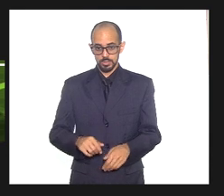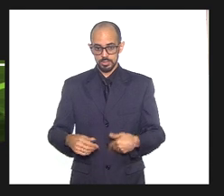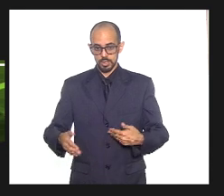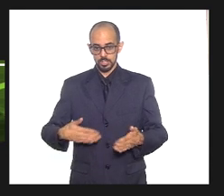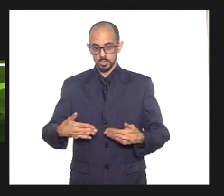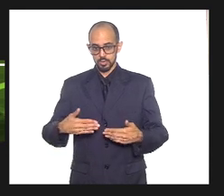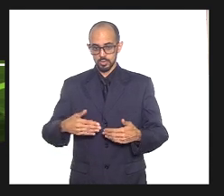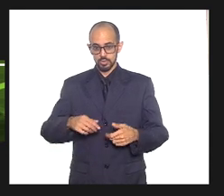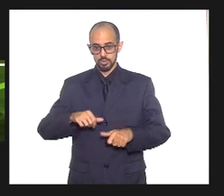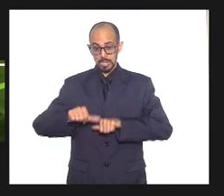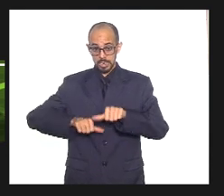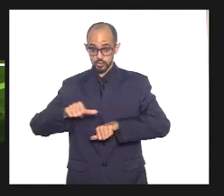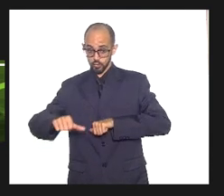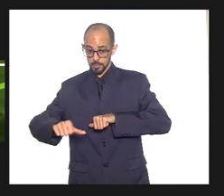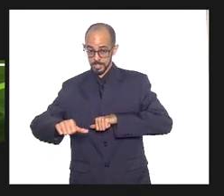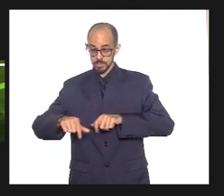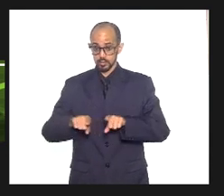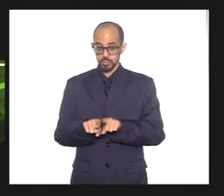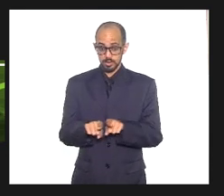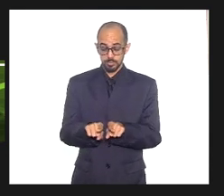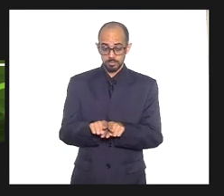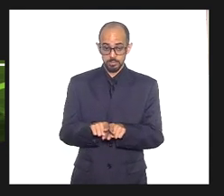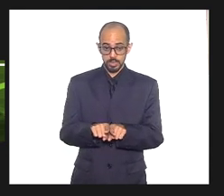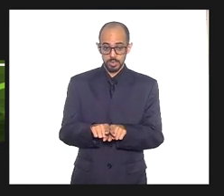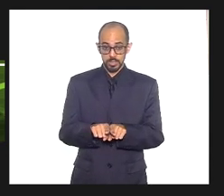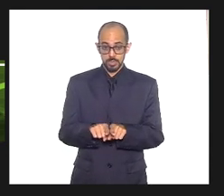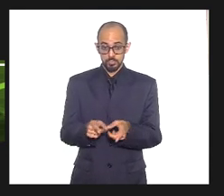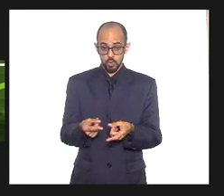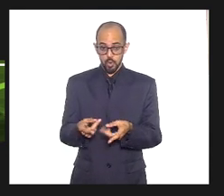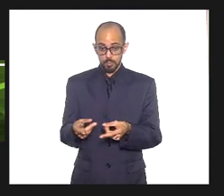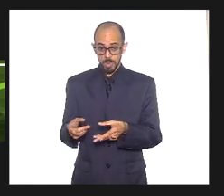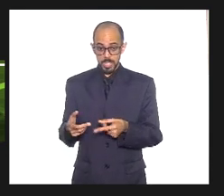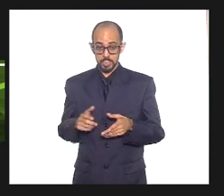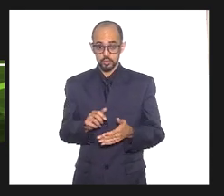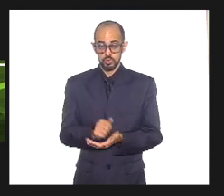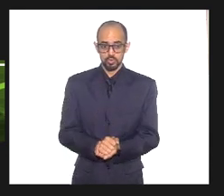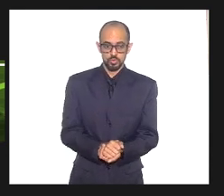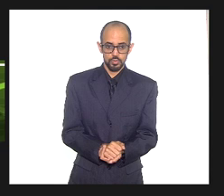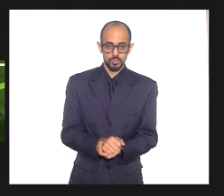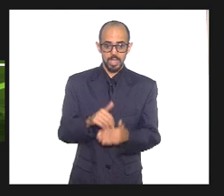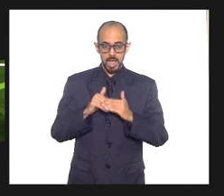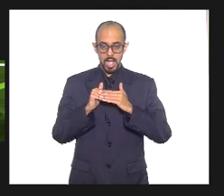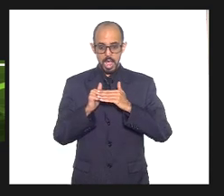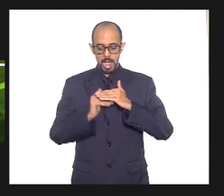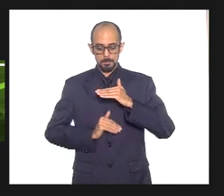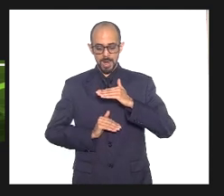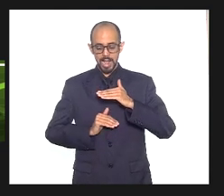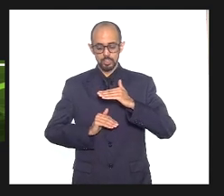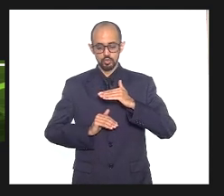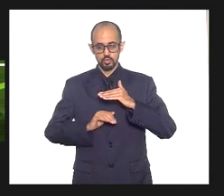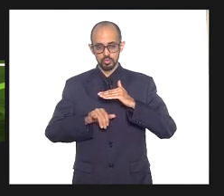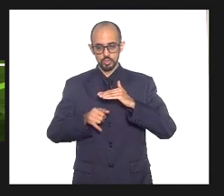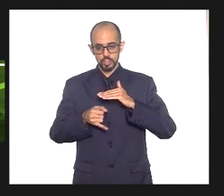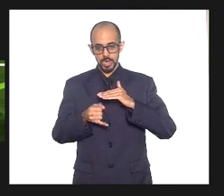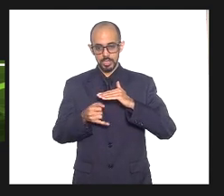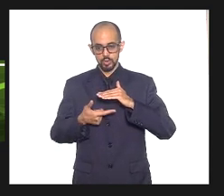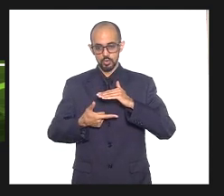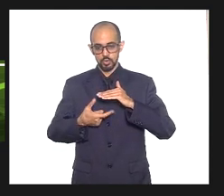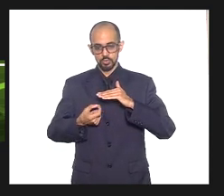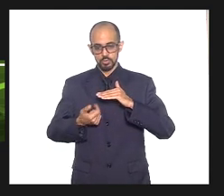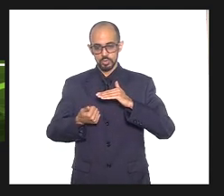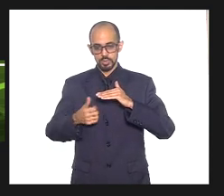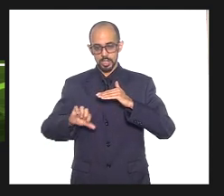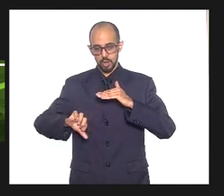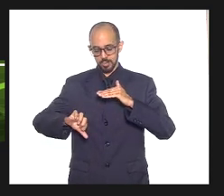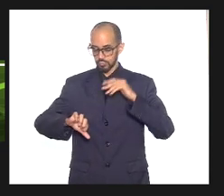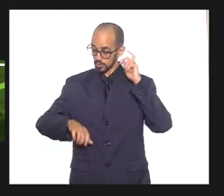abaixo, comércio também fica abaixo da base de janeiro de 2019.